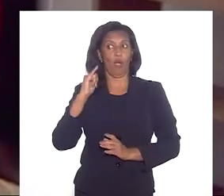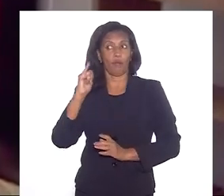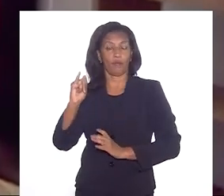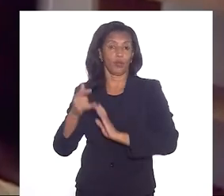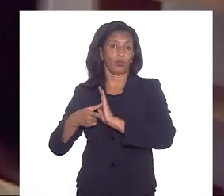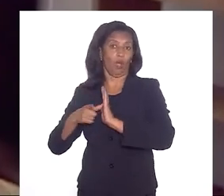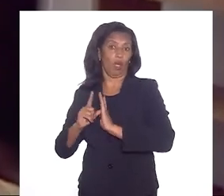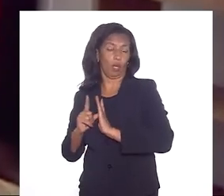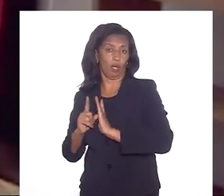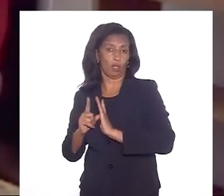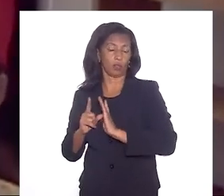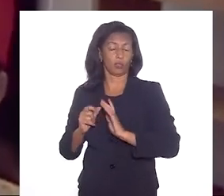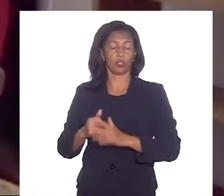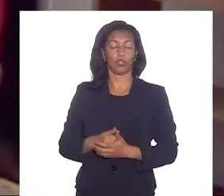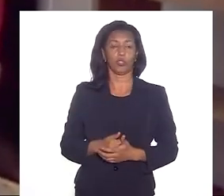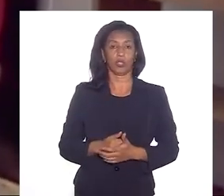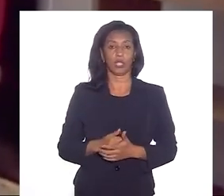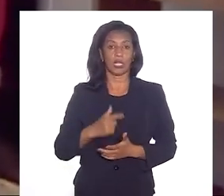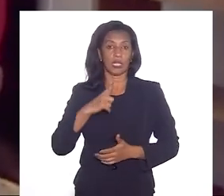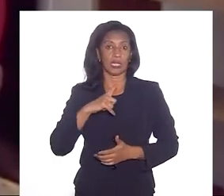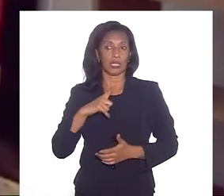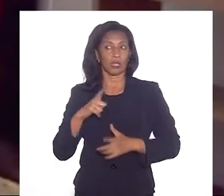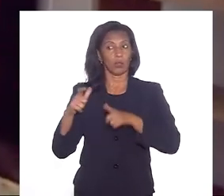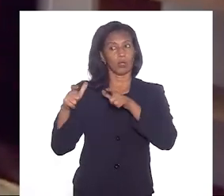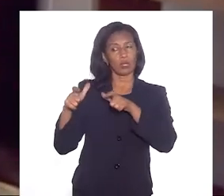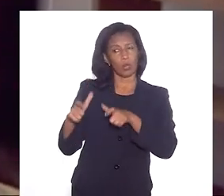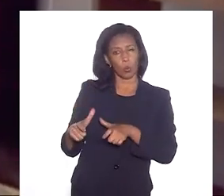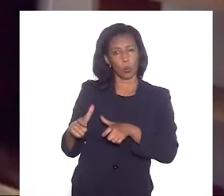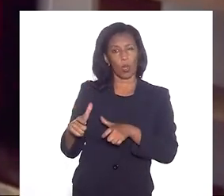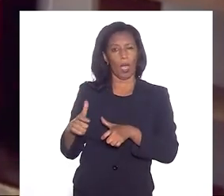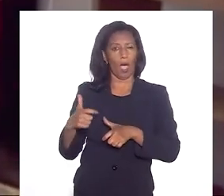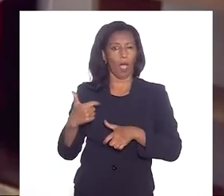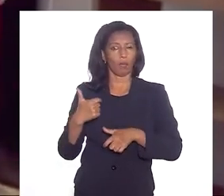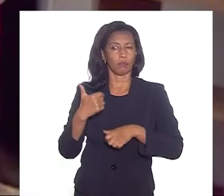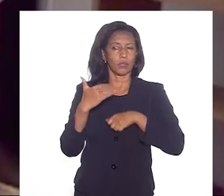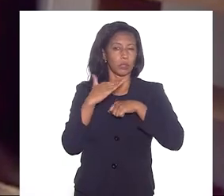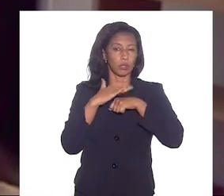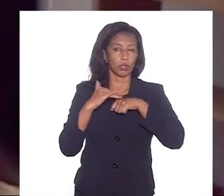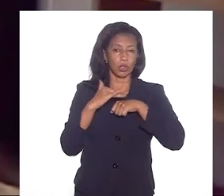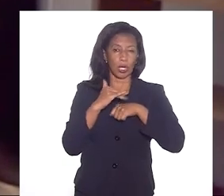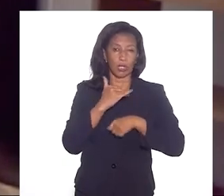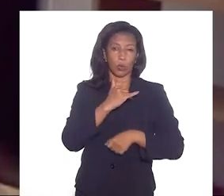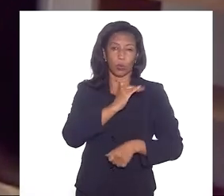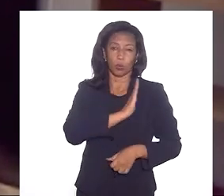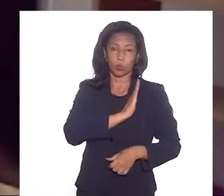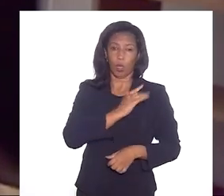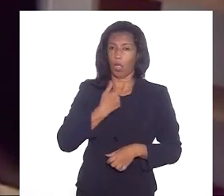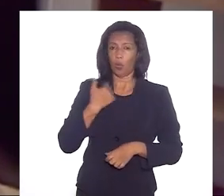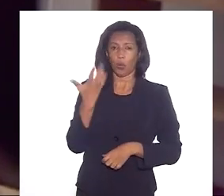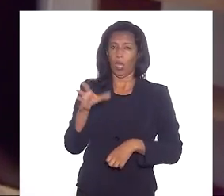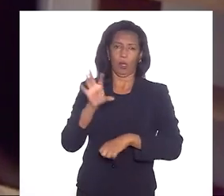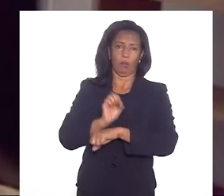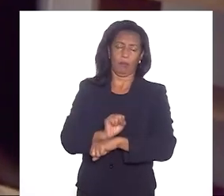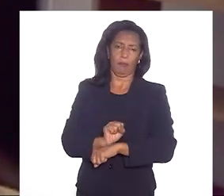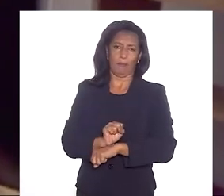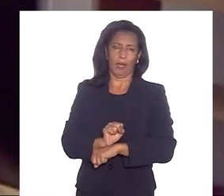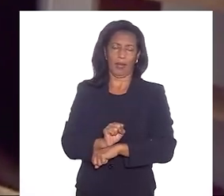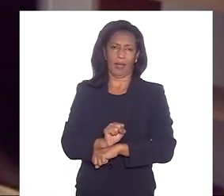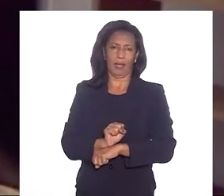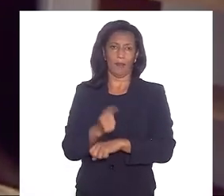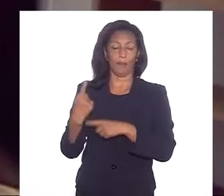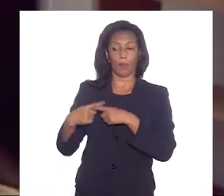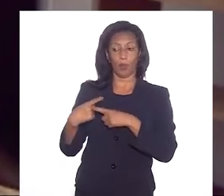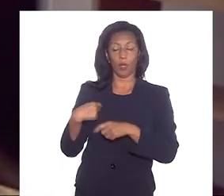com antecedência. Então, eu tenho, tá num lugar muito afetivo, mas de fato, assim, eu não pretendo